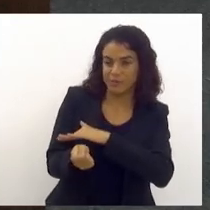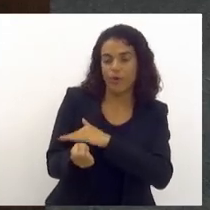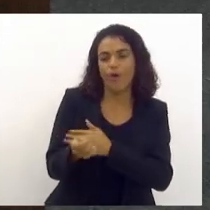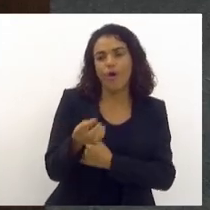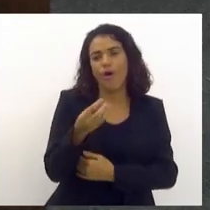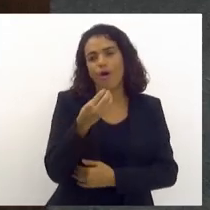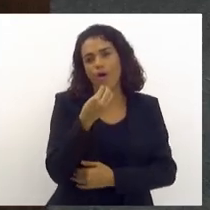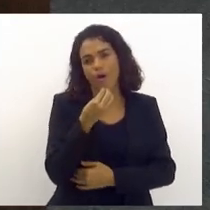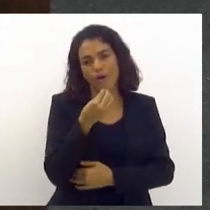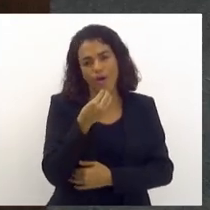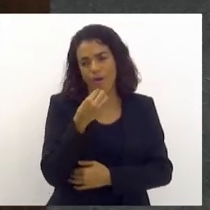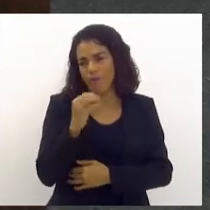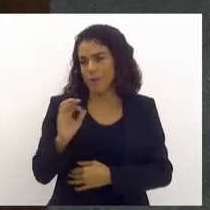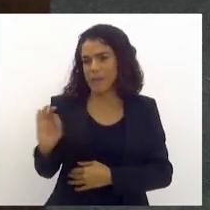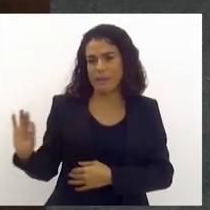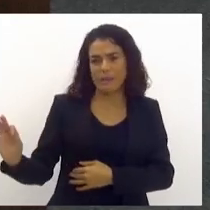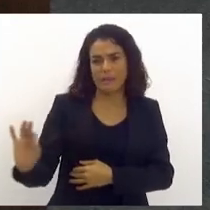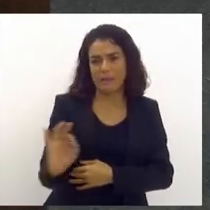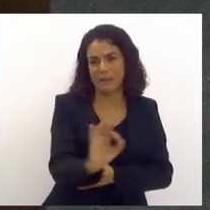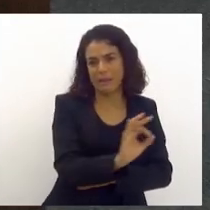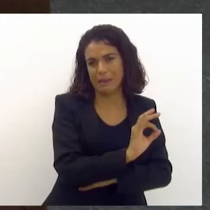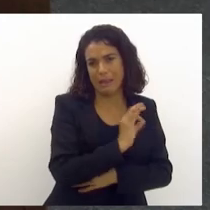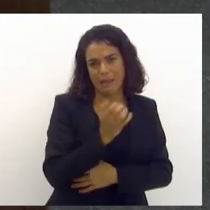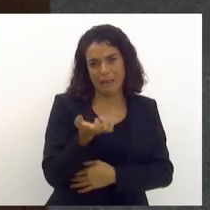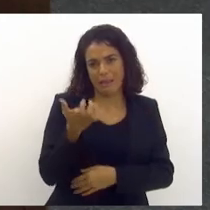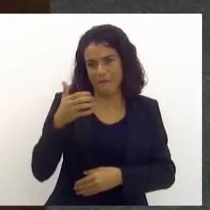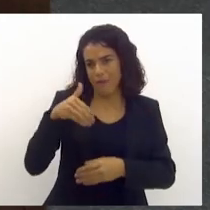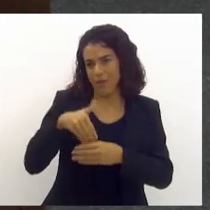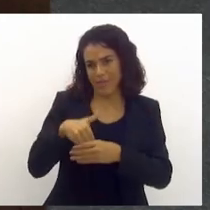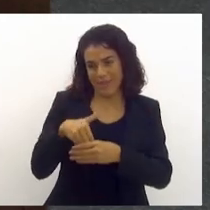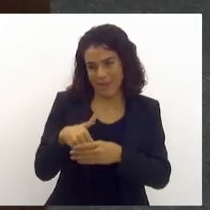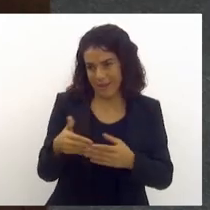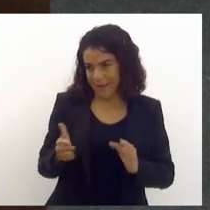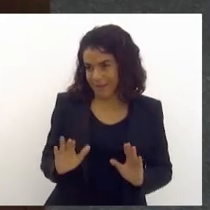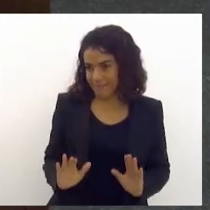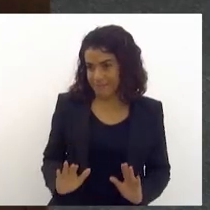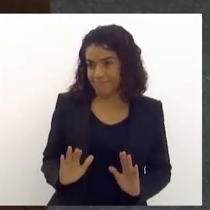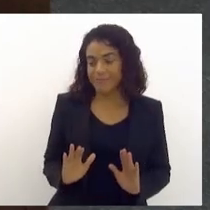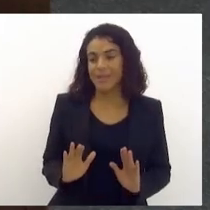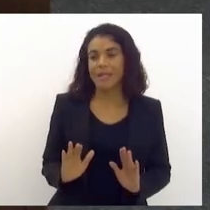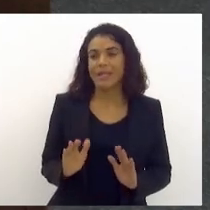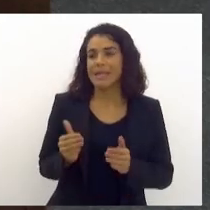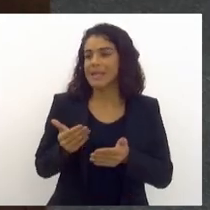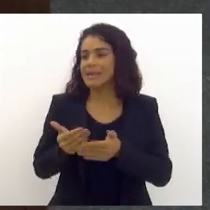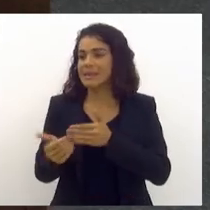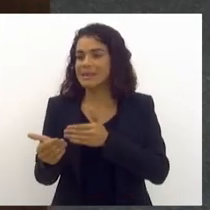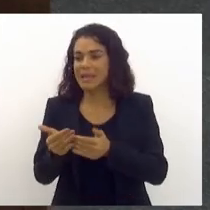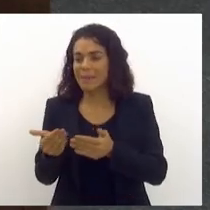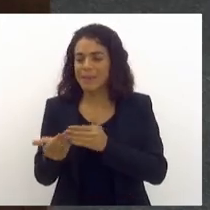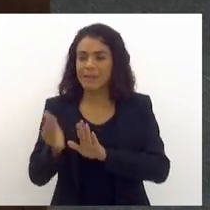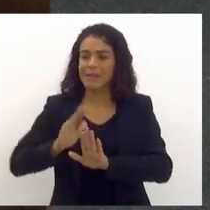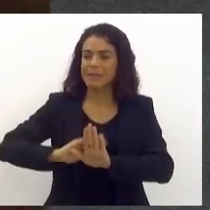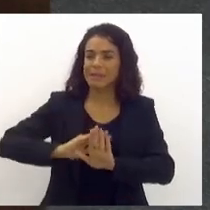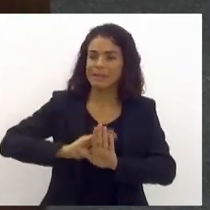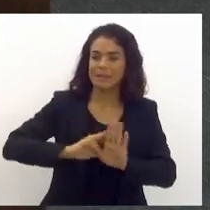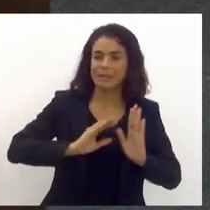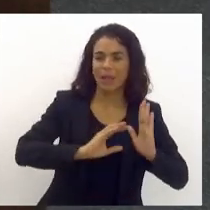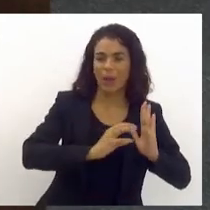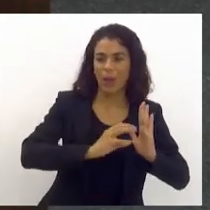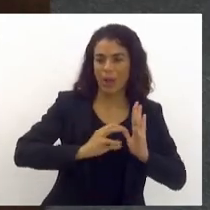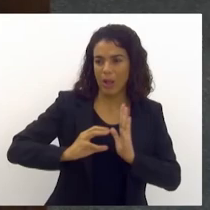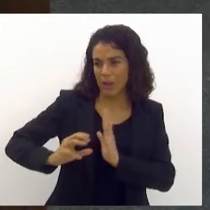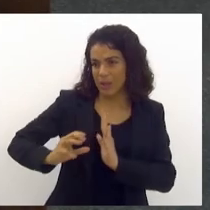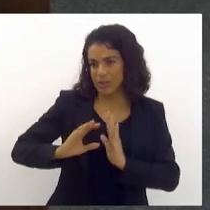Evidentemente que ninguém quer votar numa mensagem como essa. Independente de qualquer matriz ideológica, nenhum